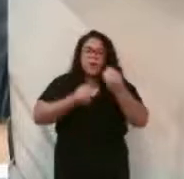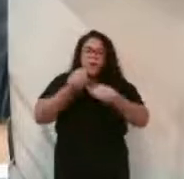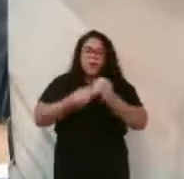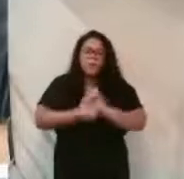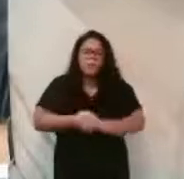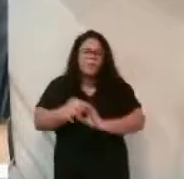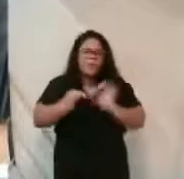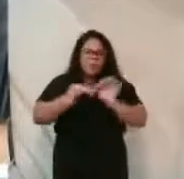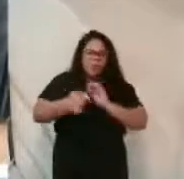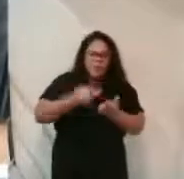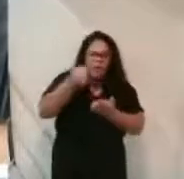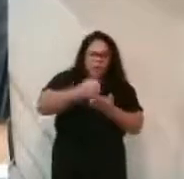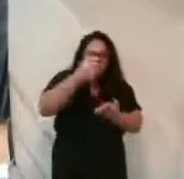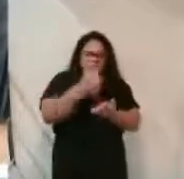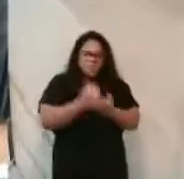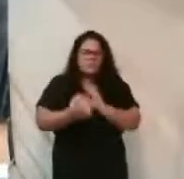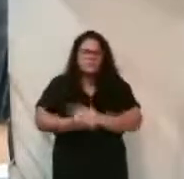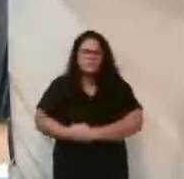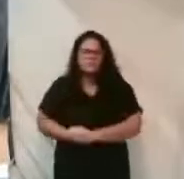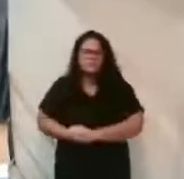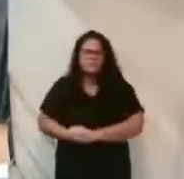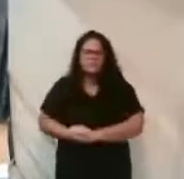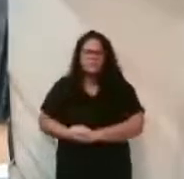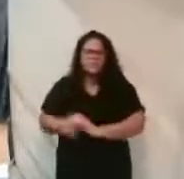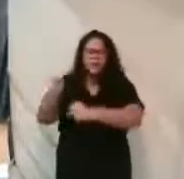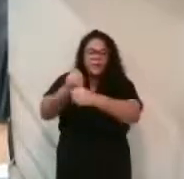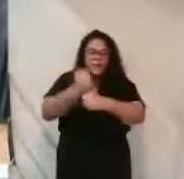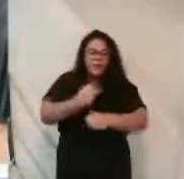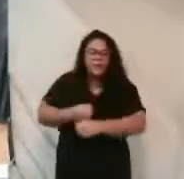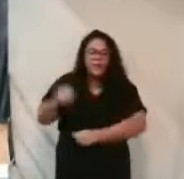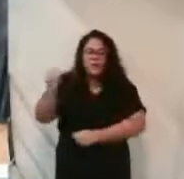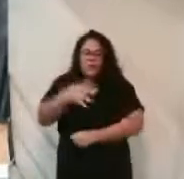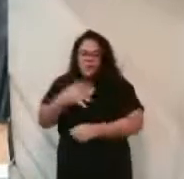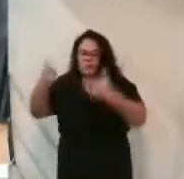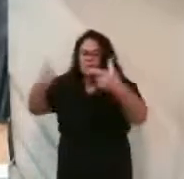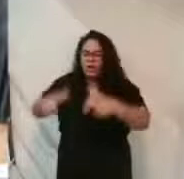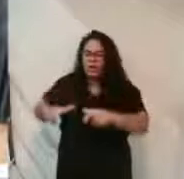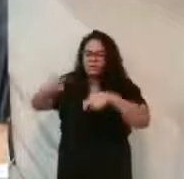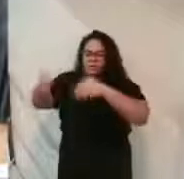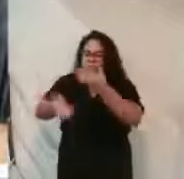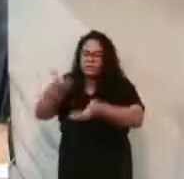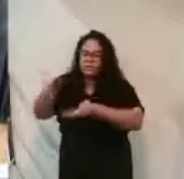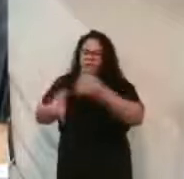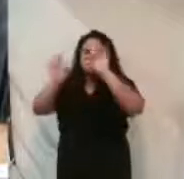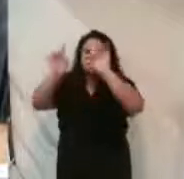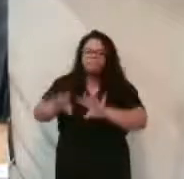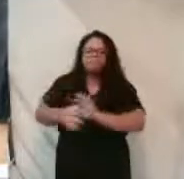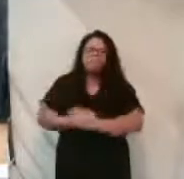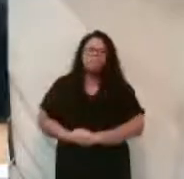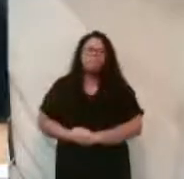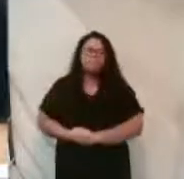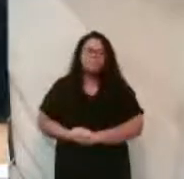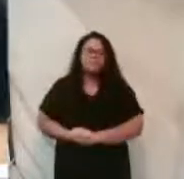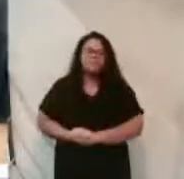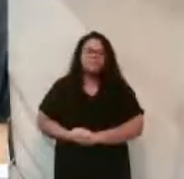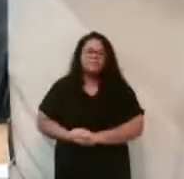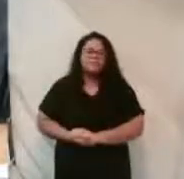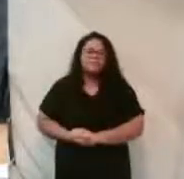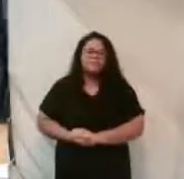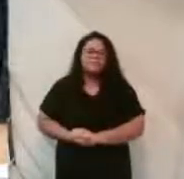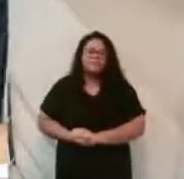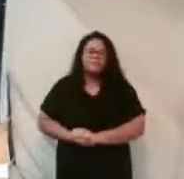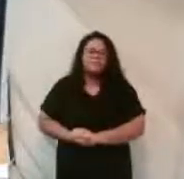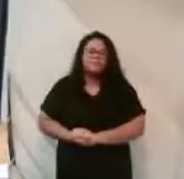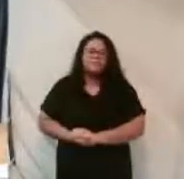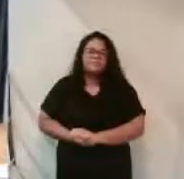gente precisava desburocratizar um pouco. A doutora Cristiana apresentou aqui duas instruções normativas que no ano passado, antes da gente fazer o lançamento,